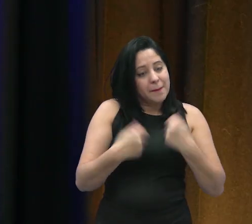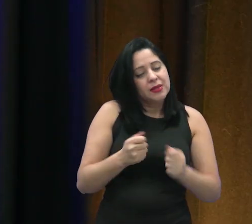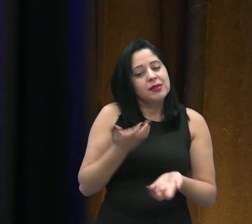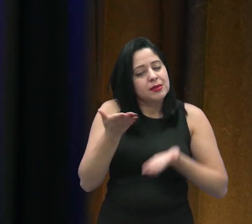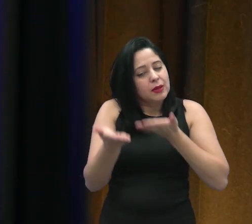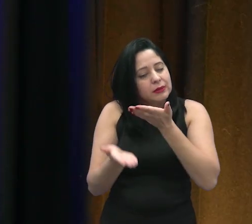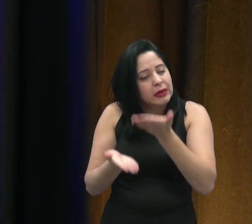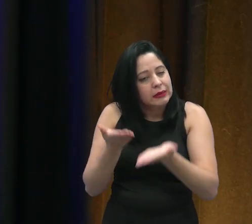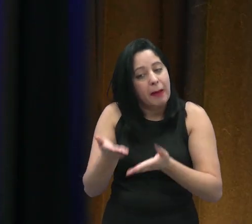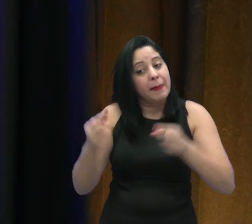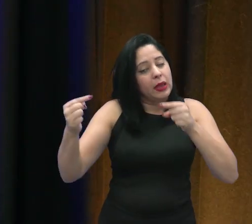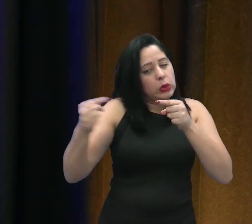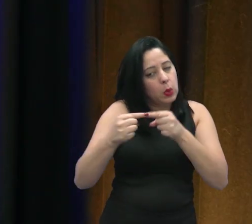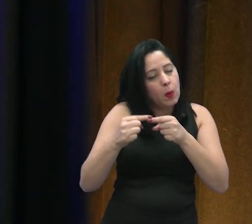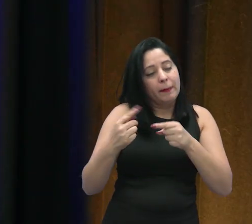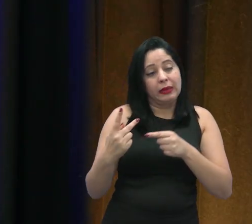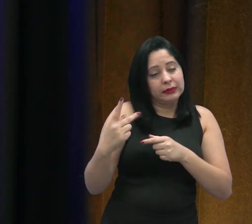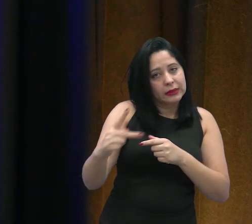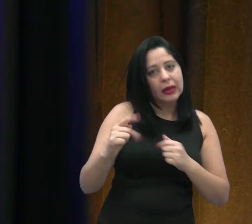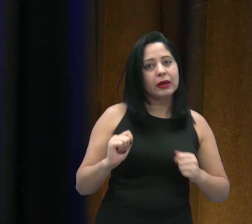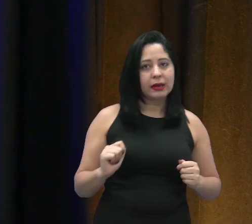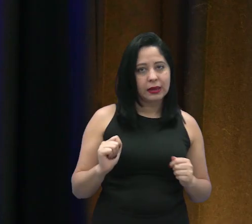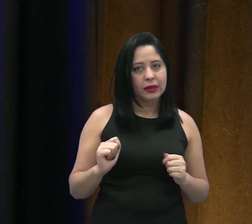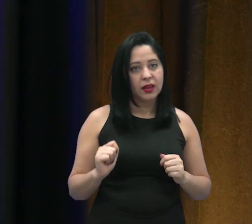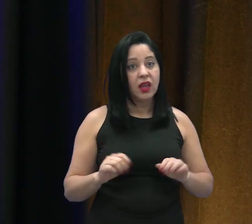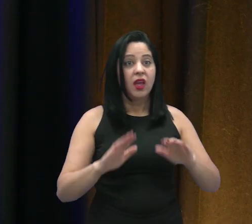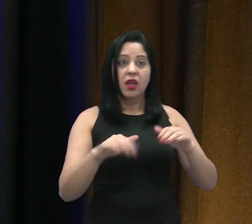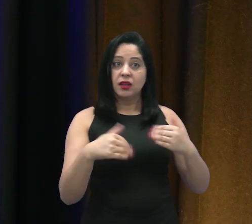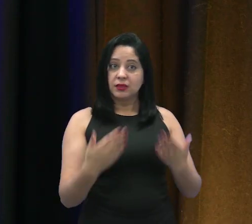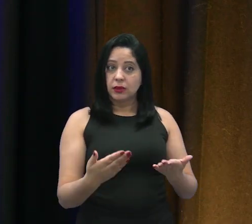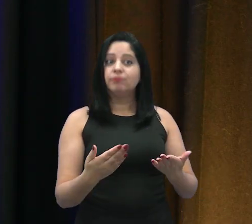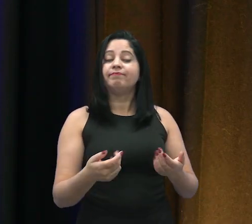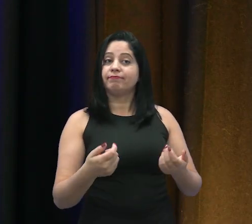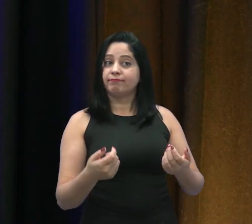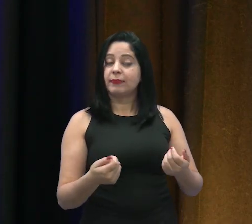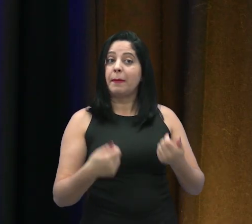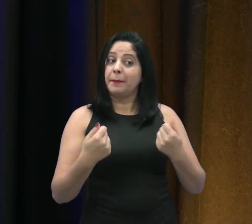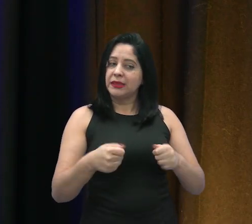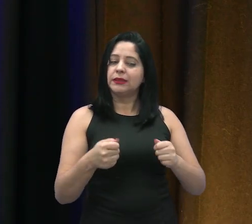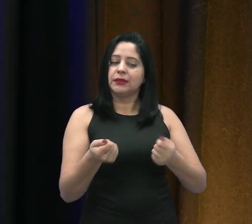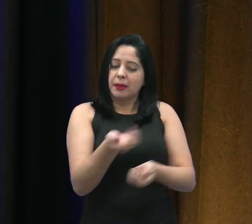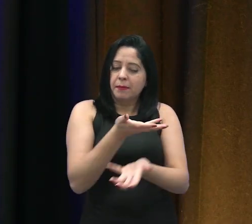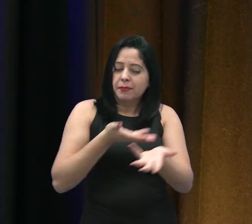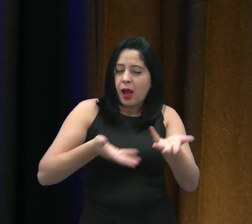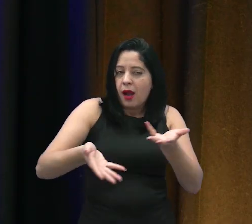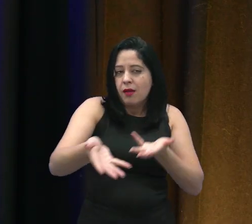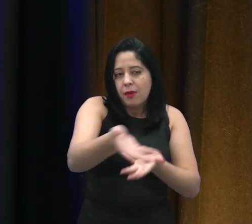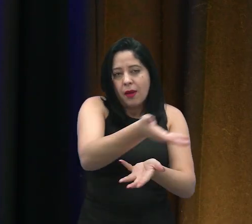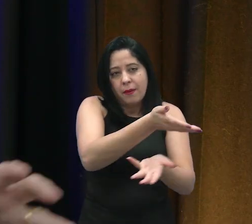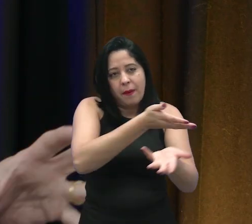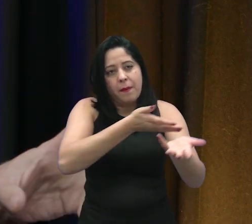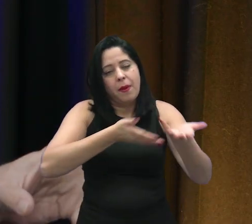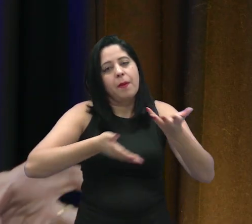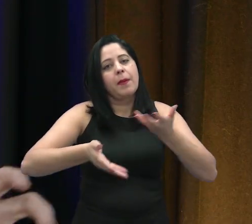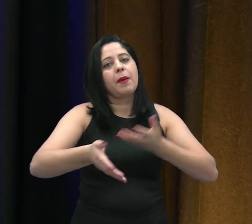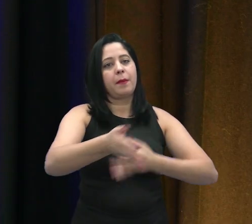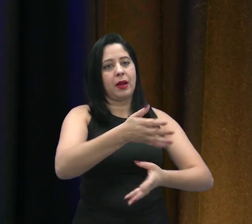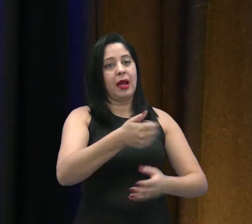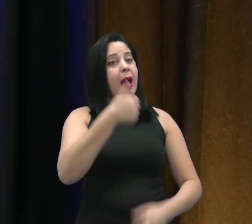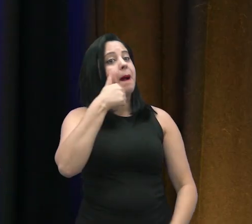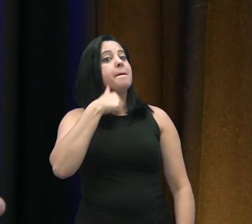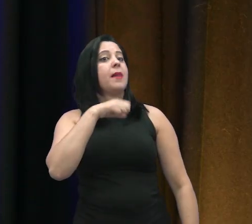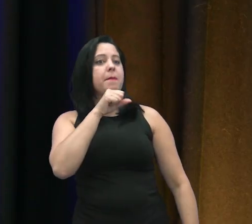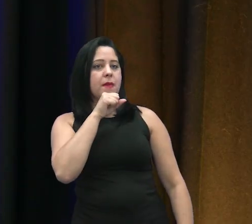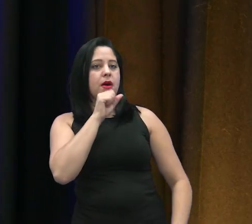uma educação individualizada e você tem esse momento de ouvir os pais. Então a roda de conversa, ela cria muitos momentos do